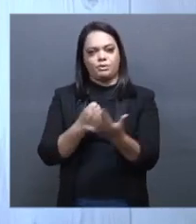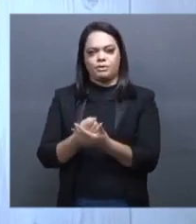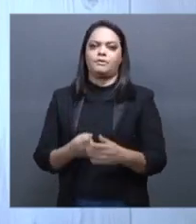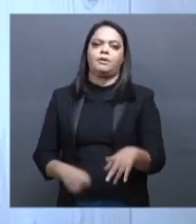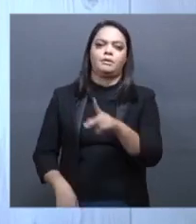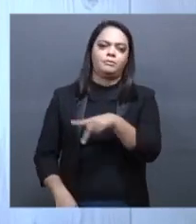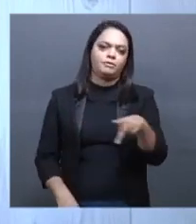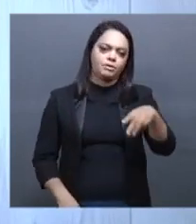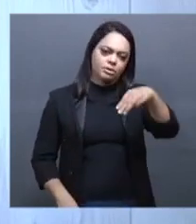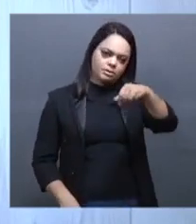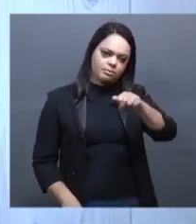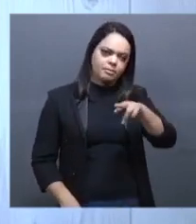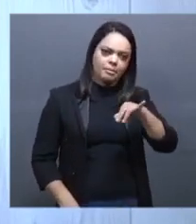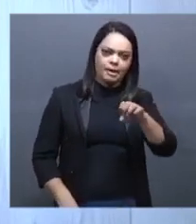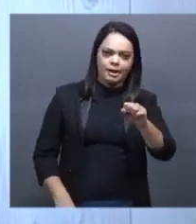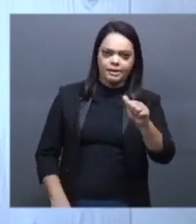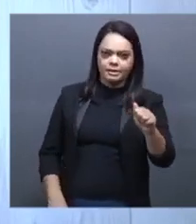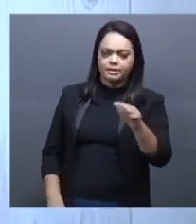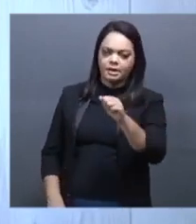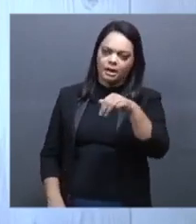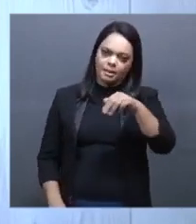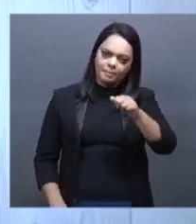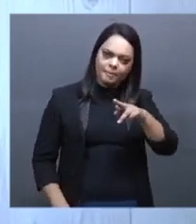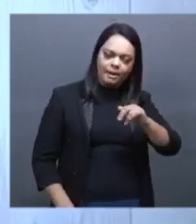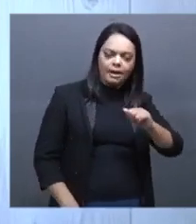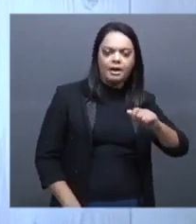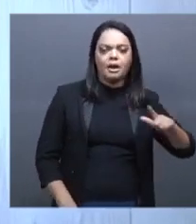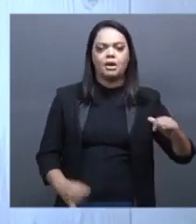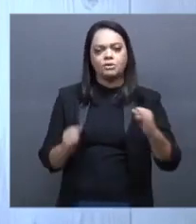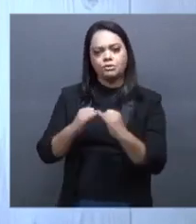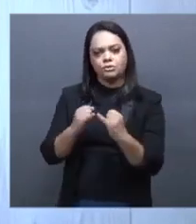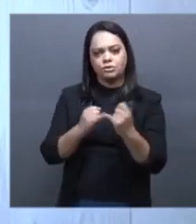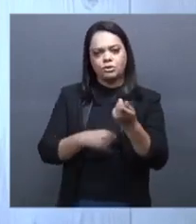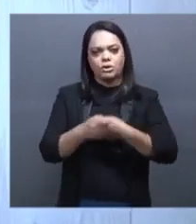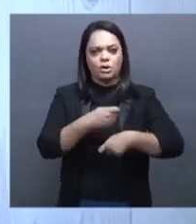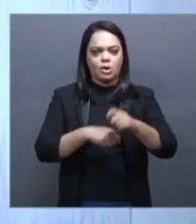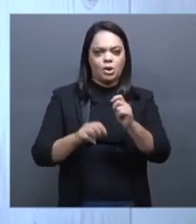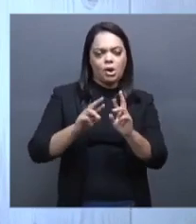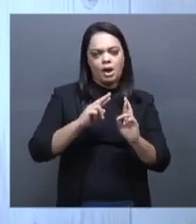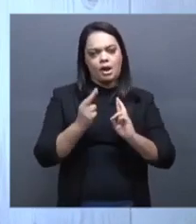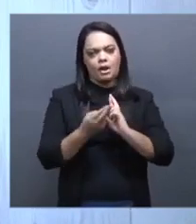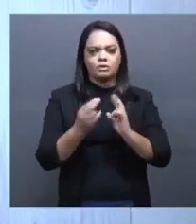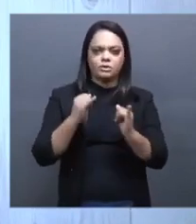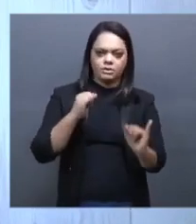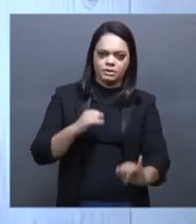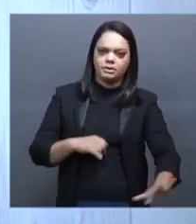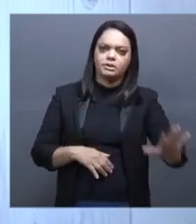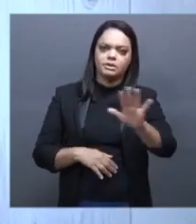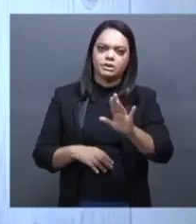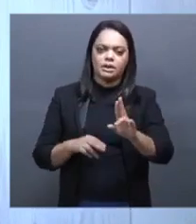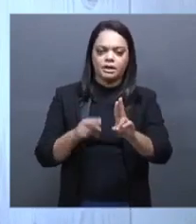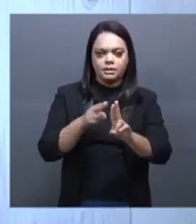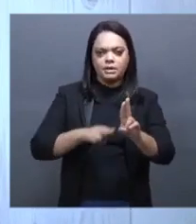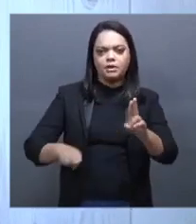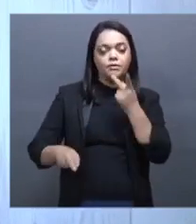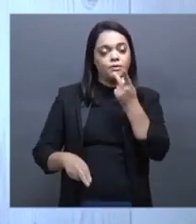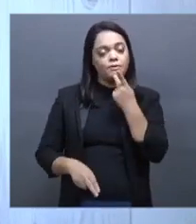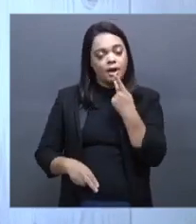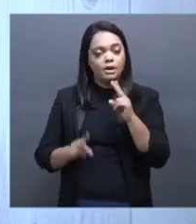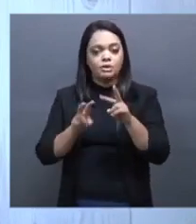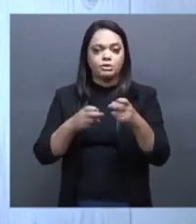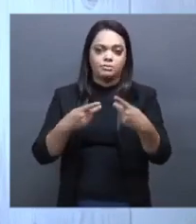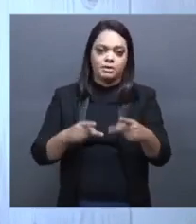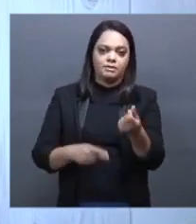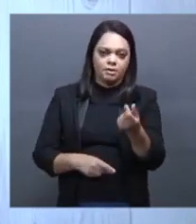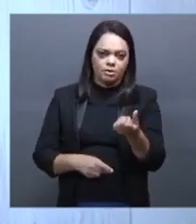professora Marisa Amaral, do Instituto de Economia e Relações Internacionais da UFU, fala primeiramente sobre esse auxílio